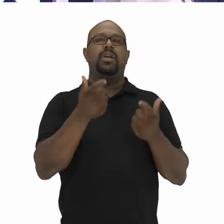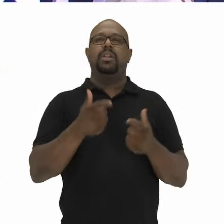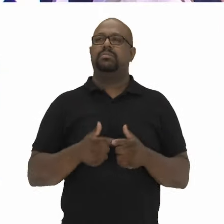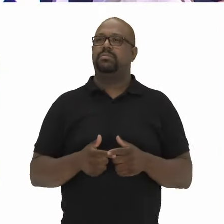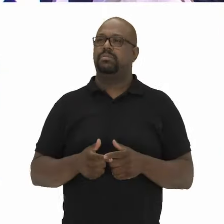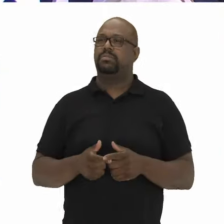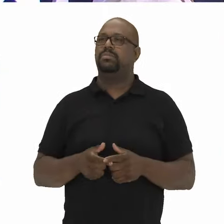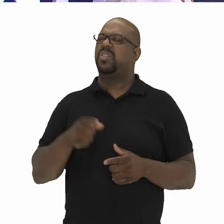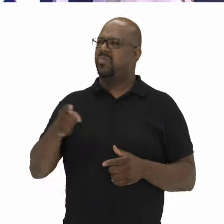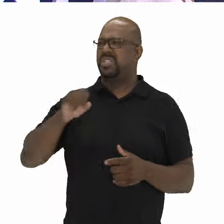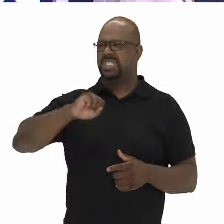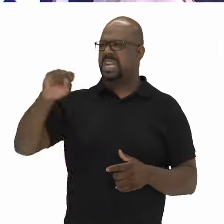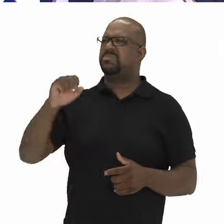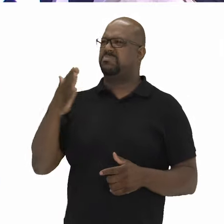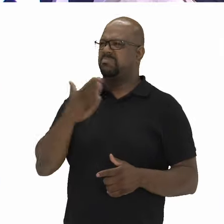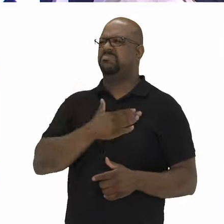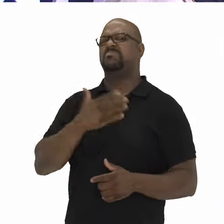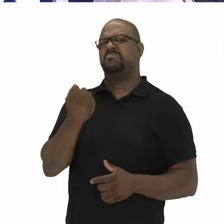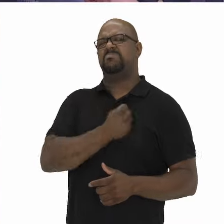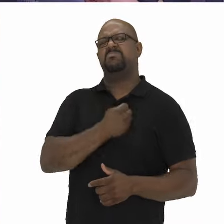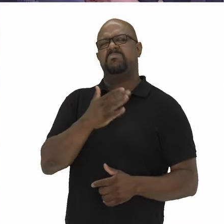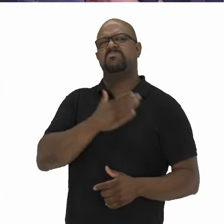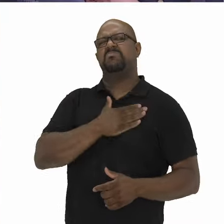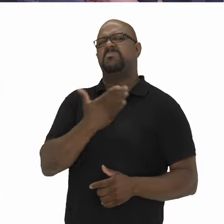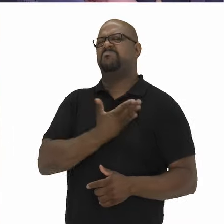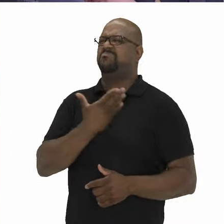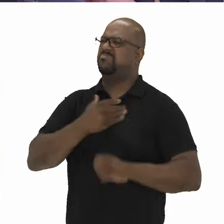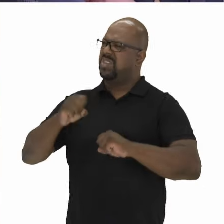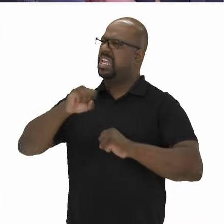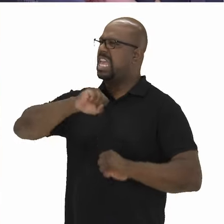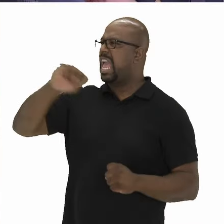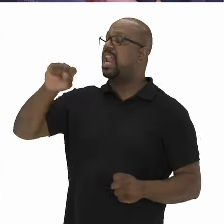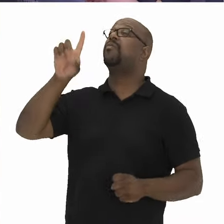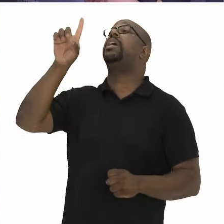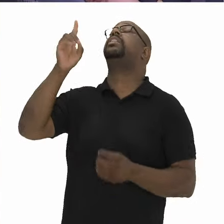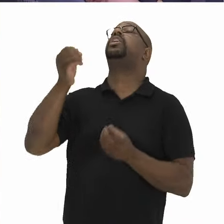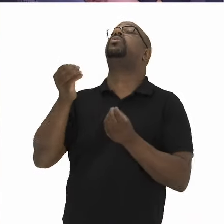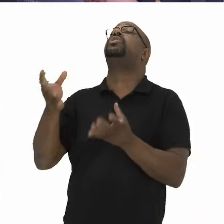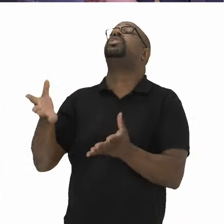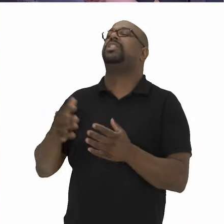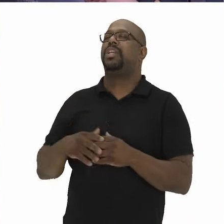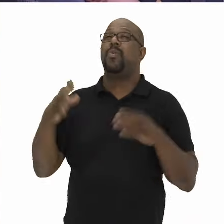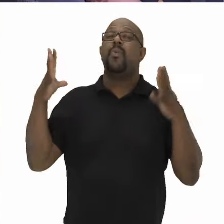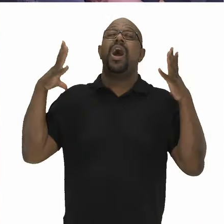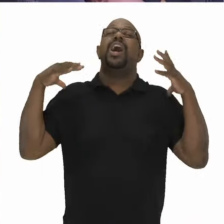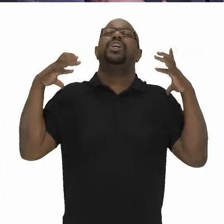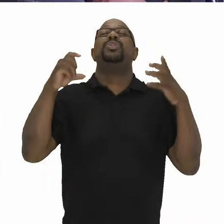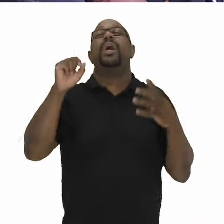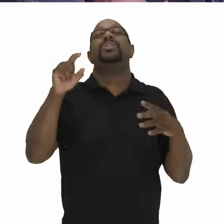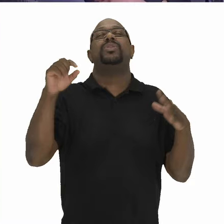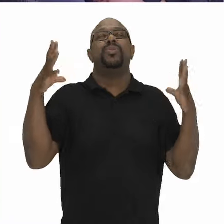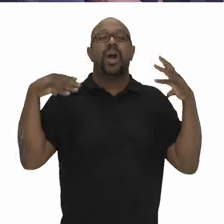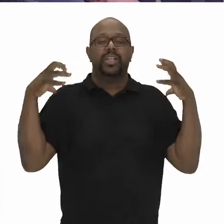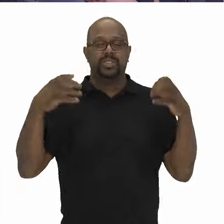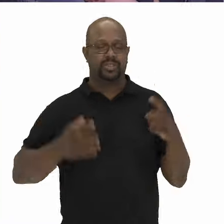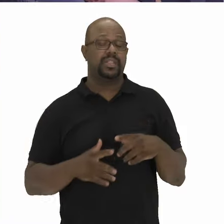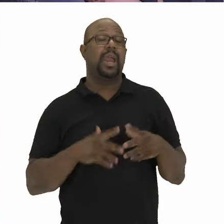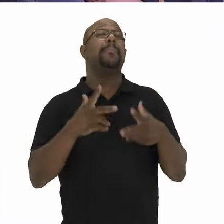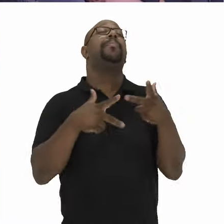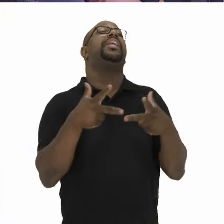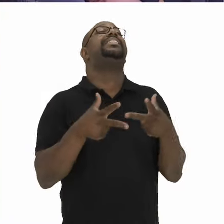efeito tipo né Você é guerreira você consegue Foi Deus que te deu isso é um anjo a um anjo eu